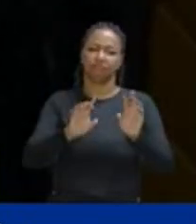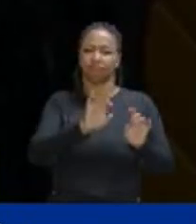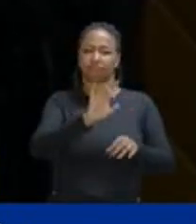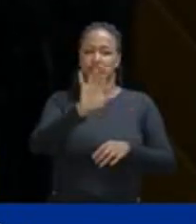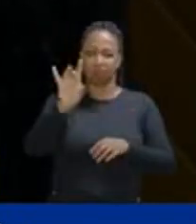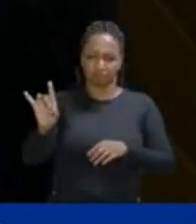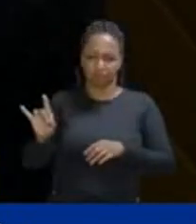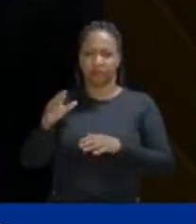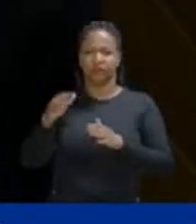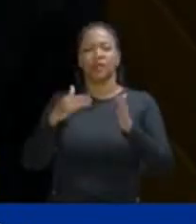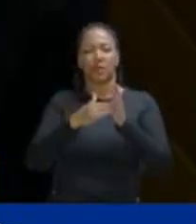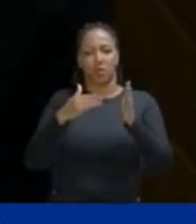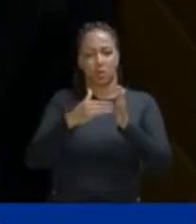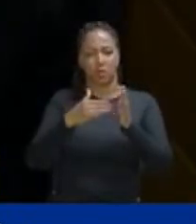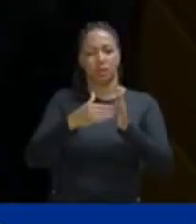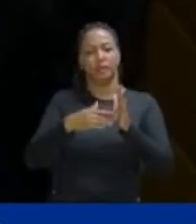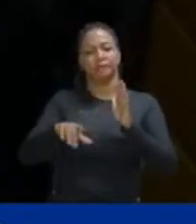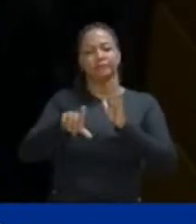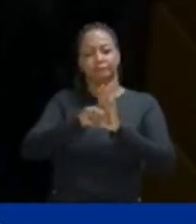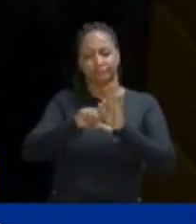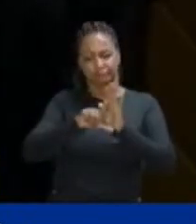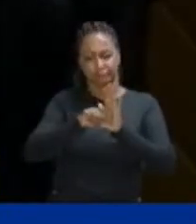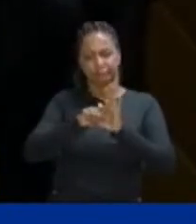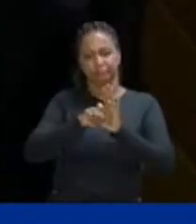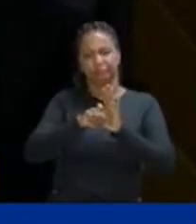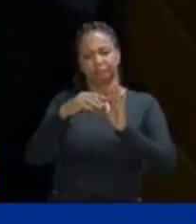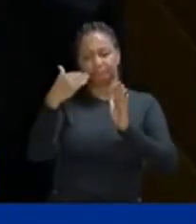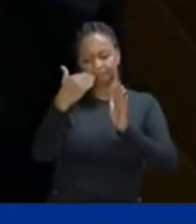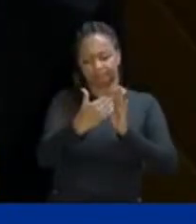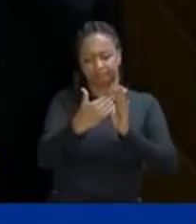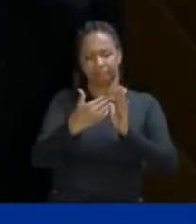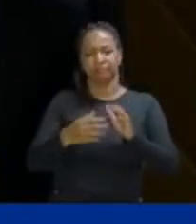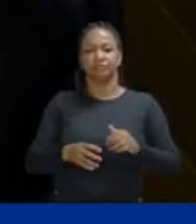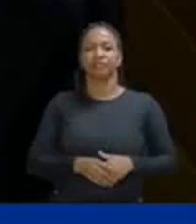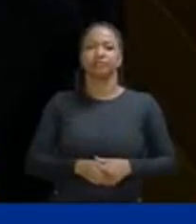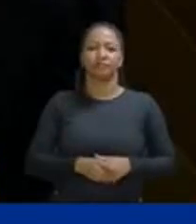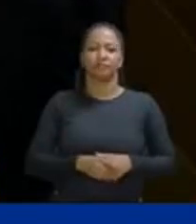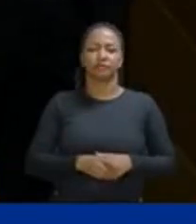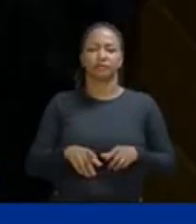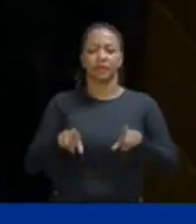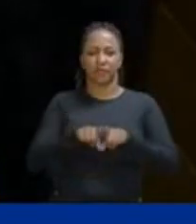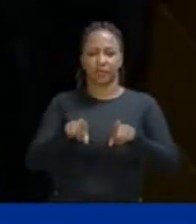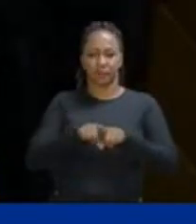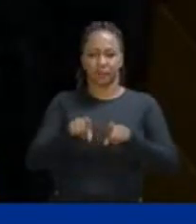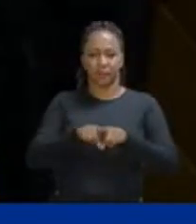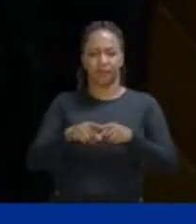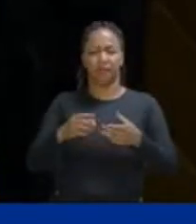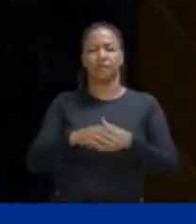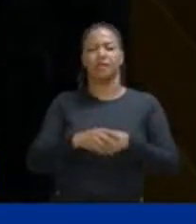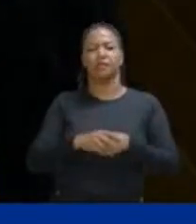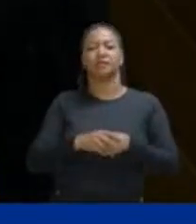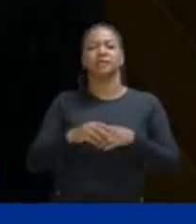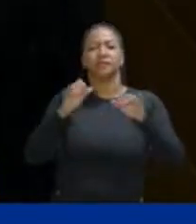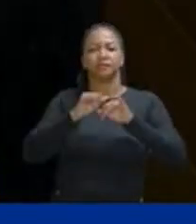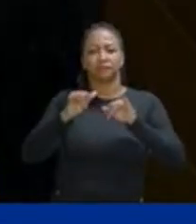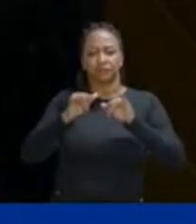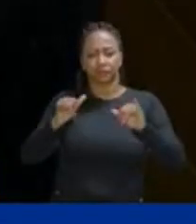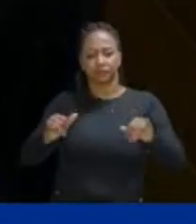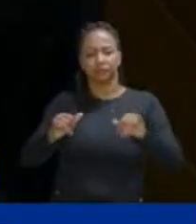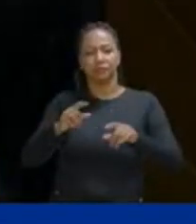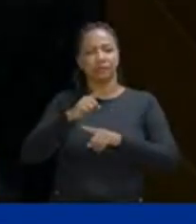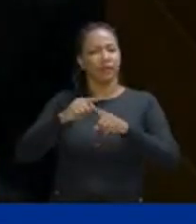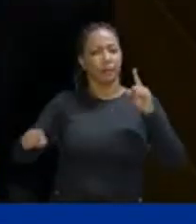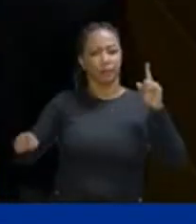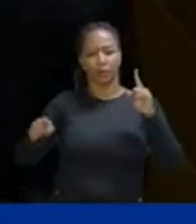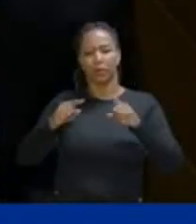individualmente o limite previsto no inciso 2 deste artigo. E ainda no parágrafo 3º que é